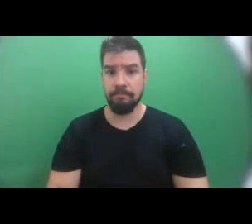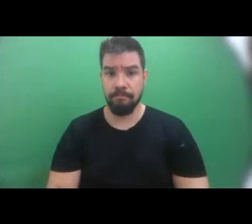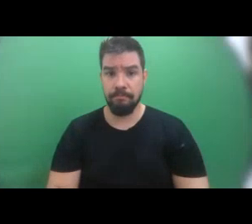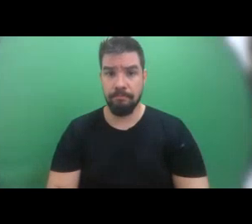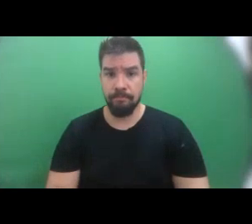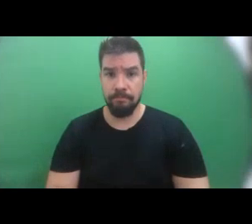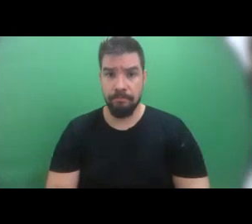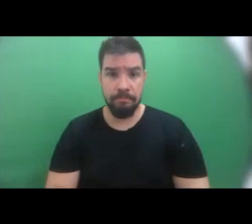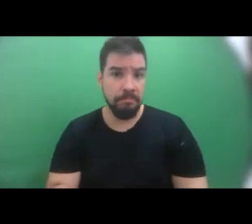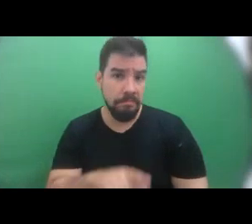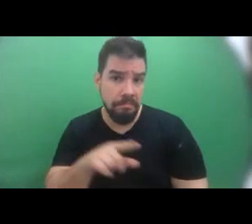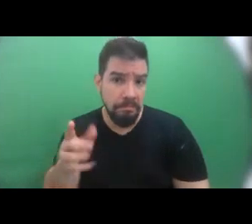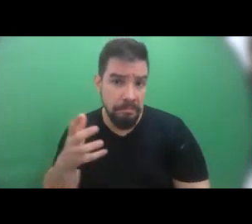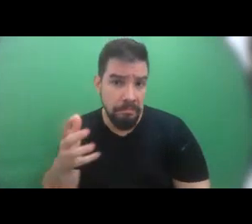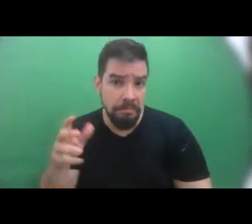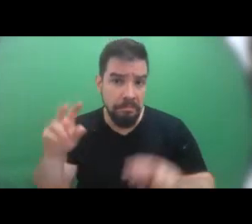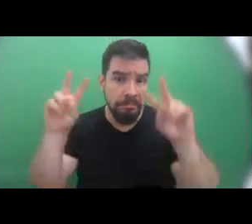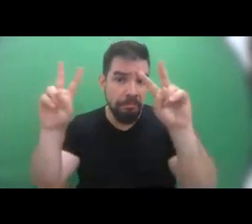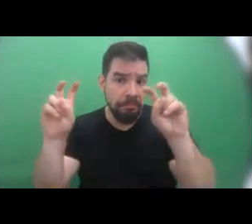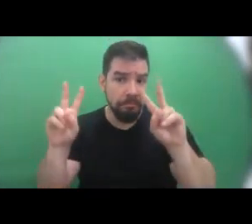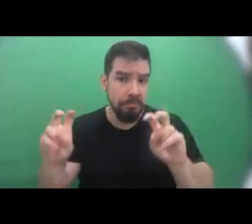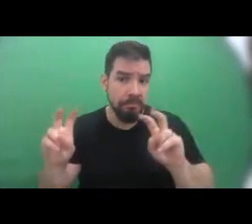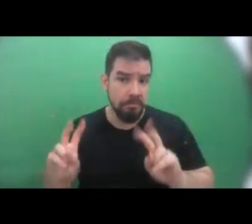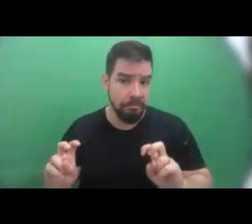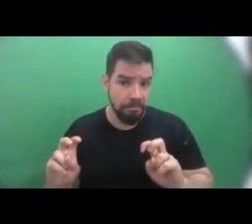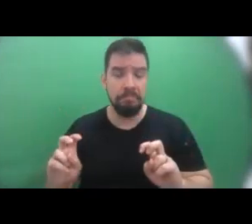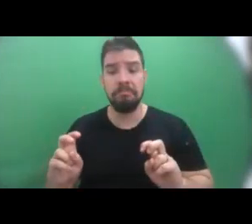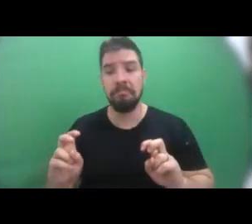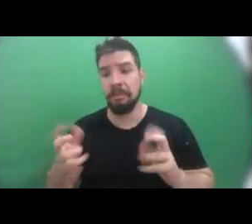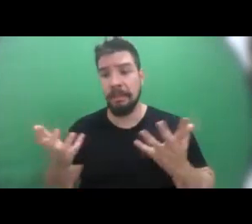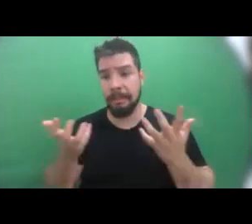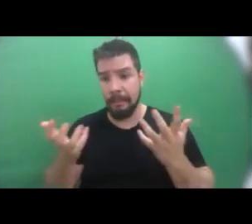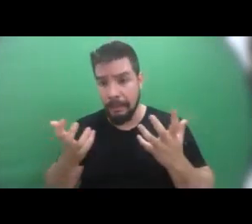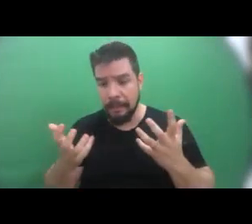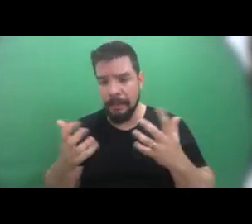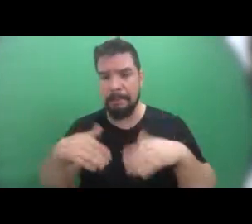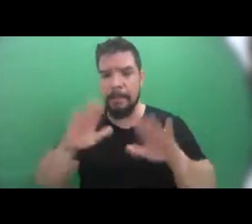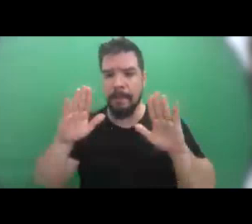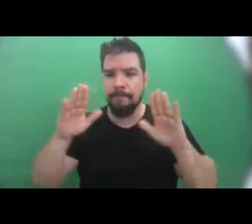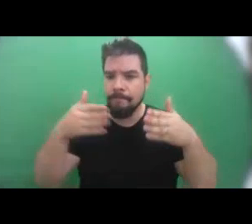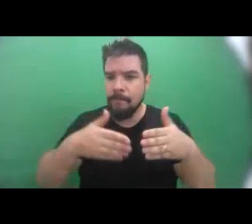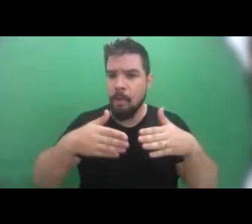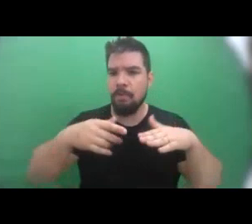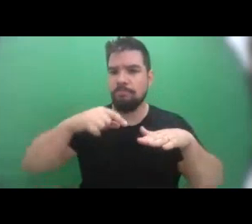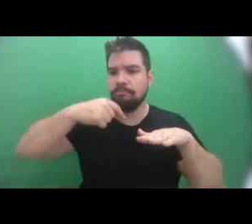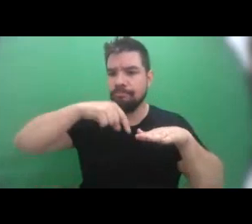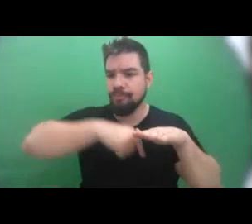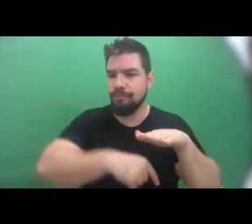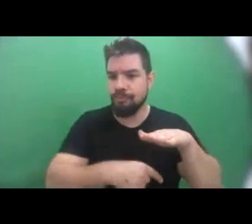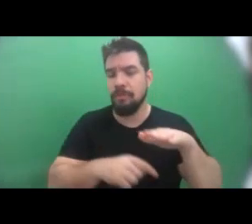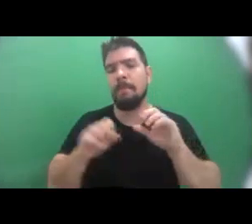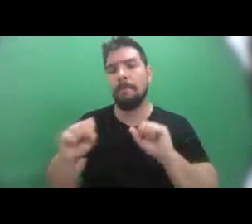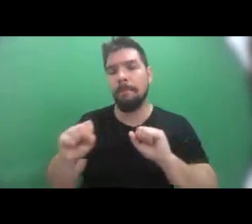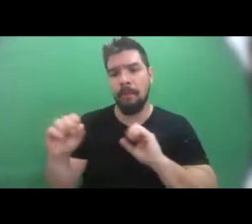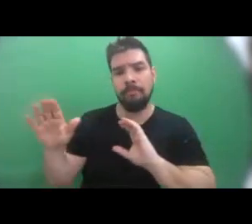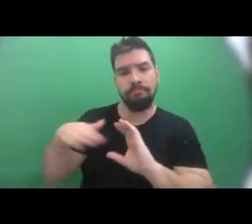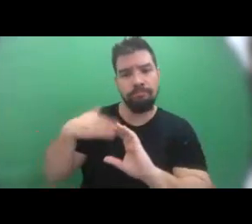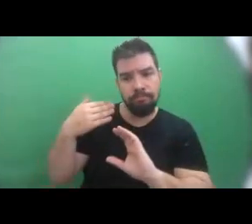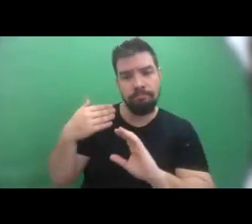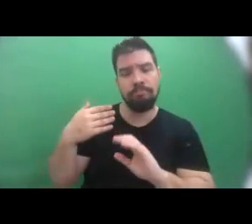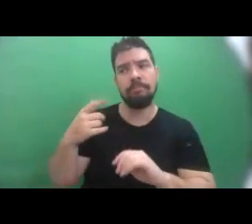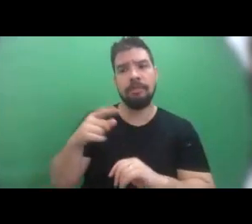alguma temática, alguma questão que queiram trabalhar mais especificamente, vocês podem nos mandar para a gente inserir